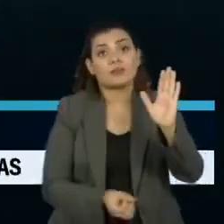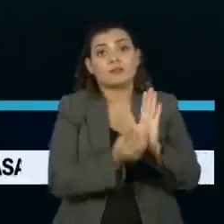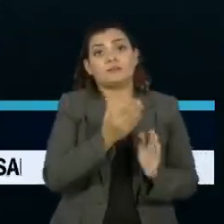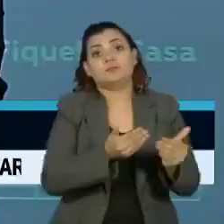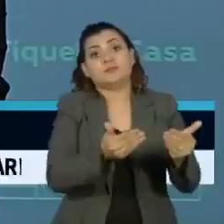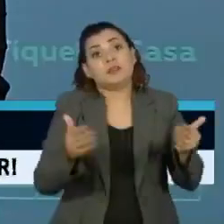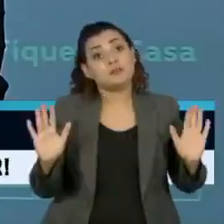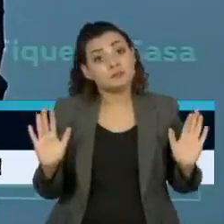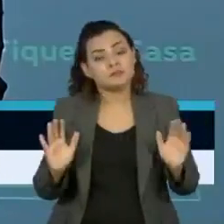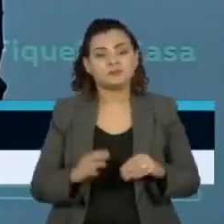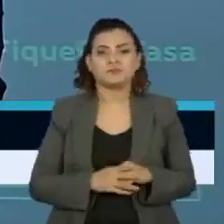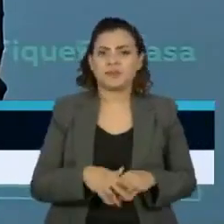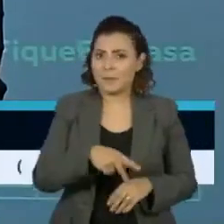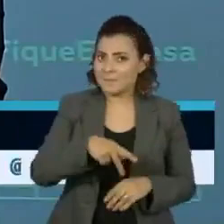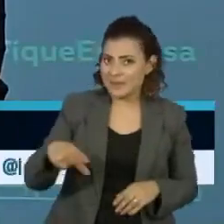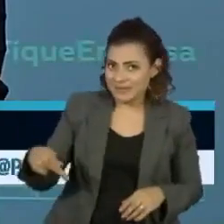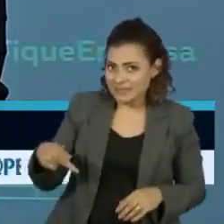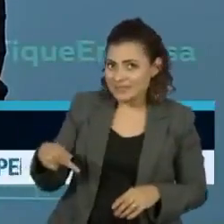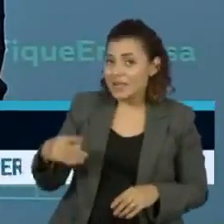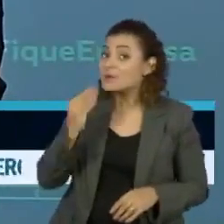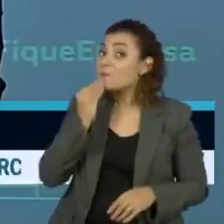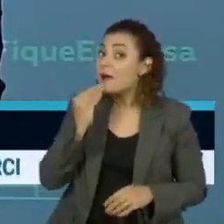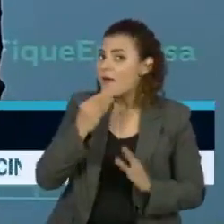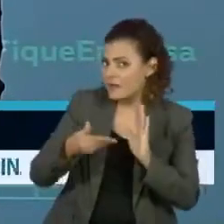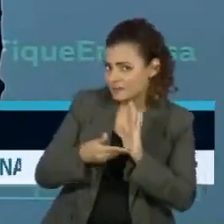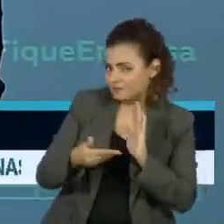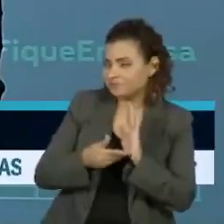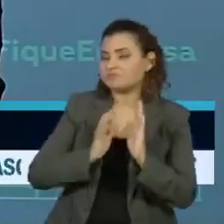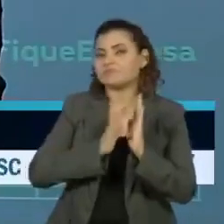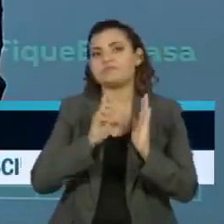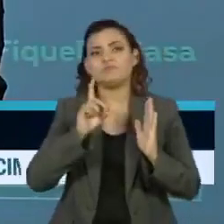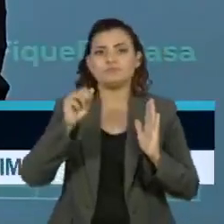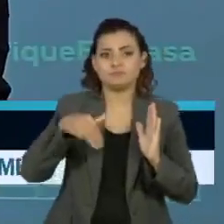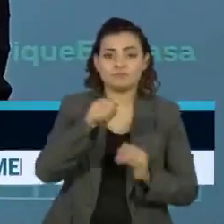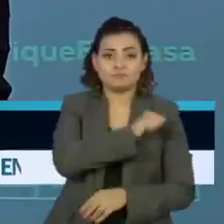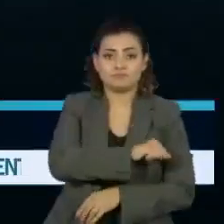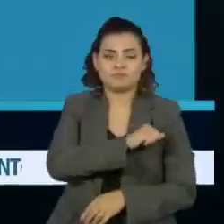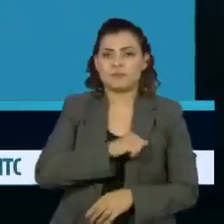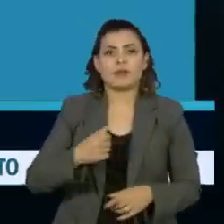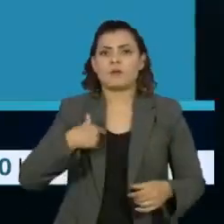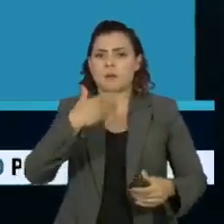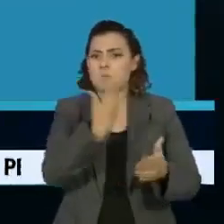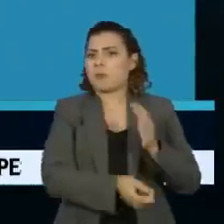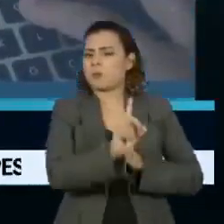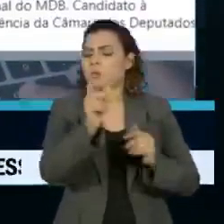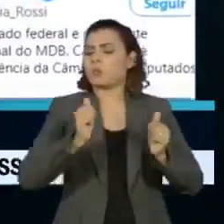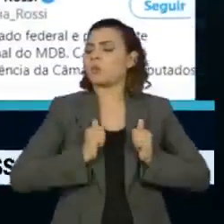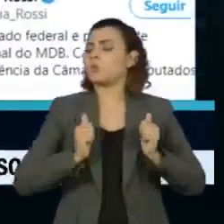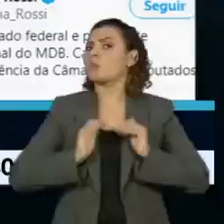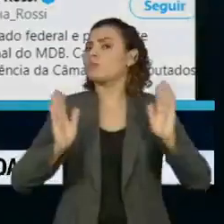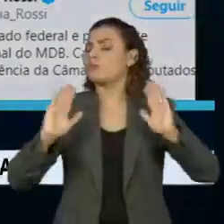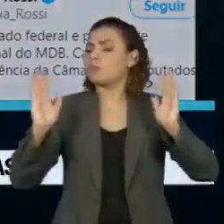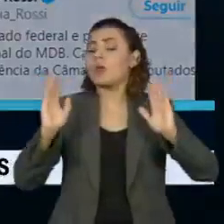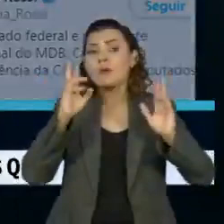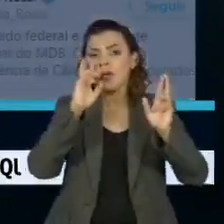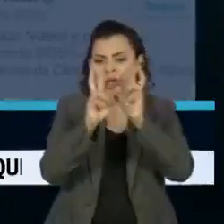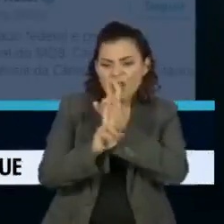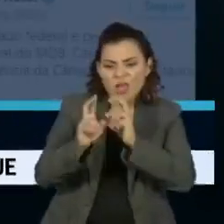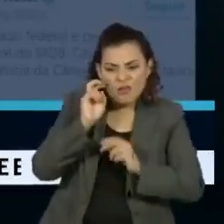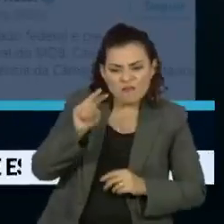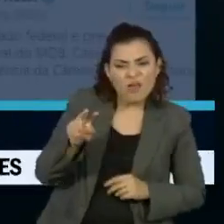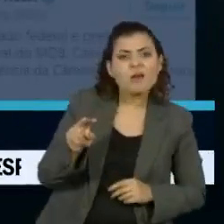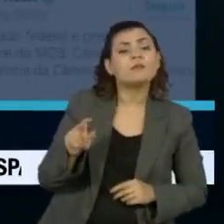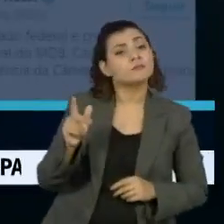ressurgir os ministérios. Né? O presidente da Câmara, Rodrigo Maia, do DEM do Rio de Janeiro, não se dá por vencido. Para ele, apesar da especulação,